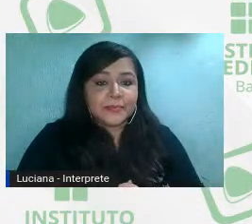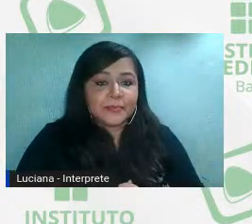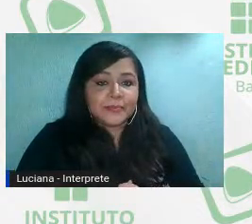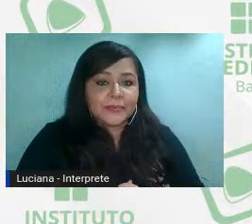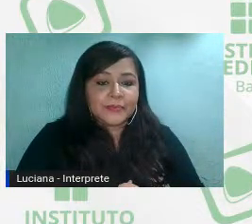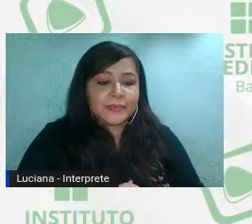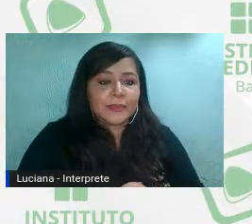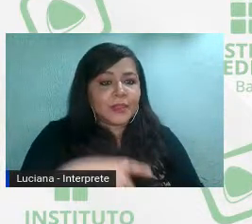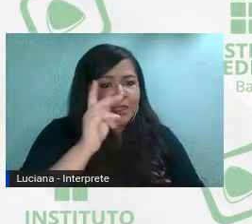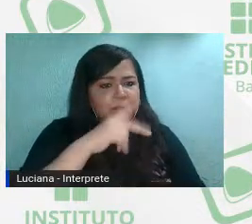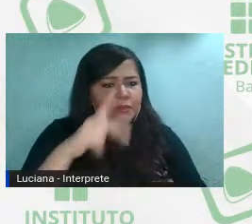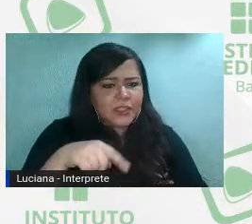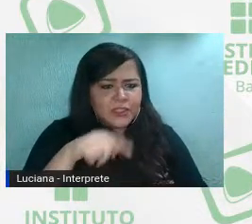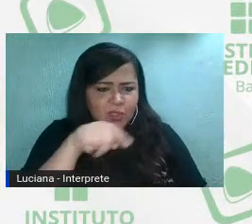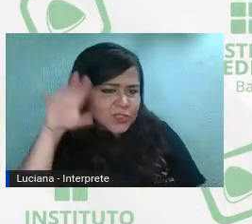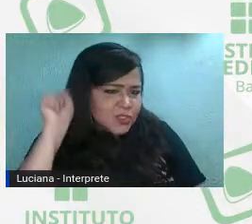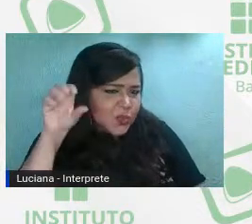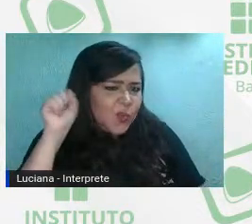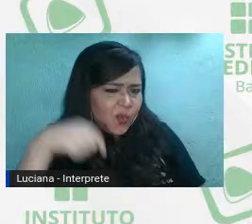Professor, o senhor ouviu minha pergunta?